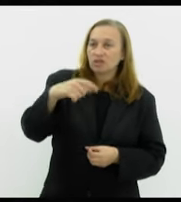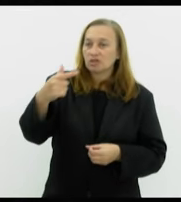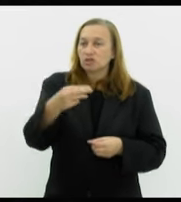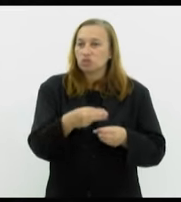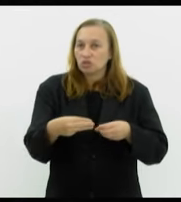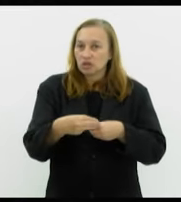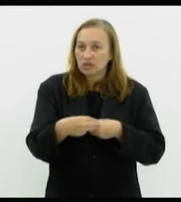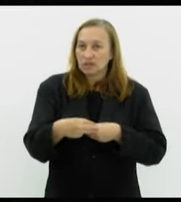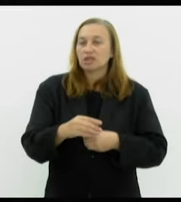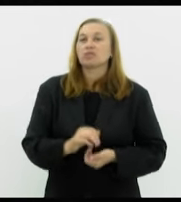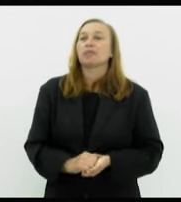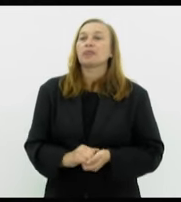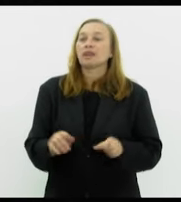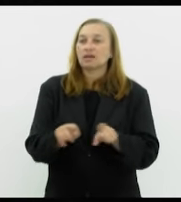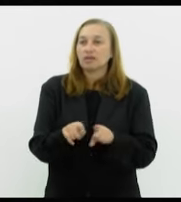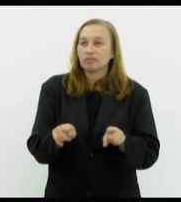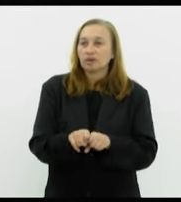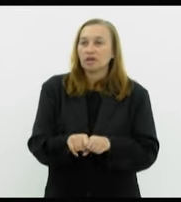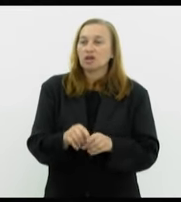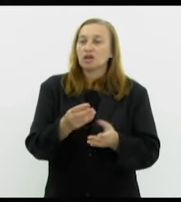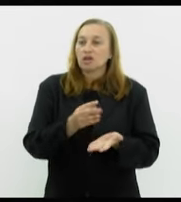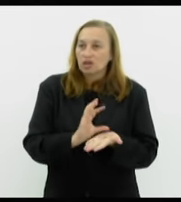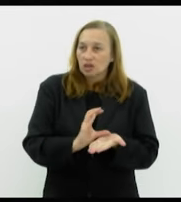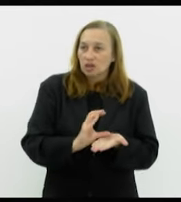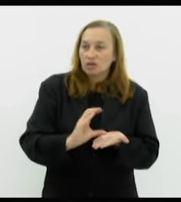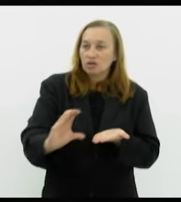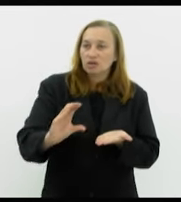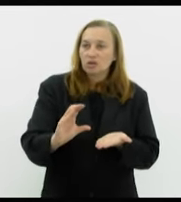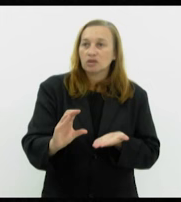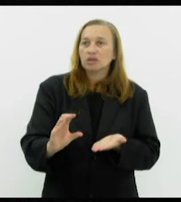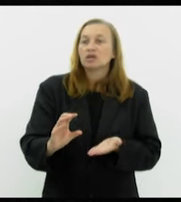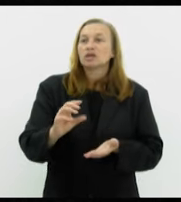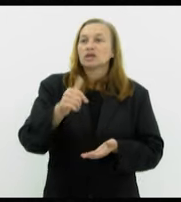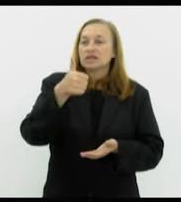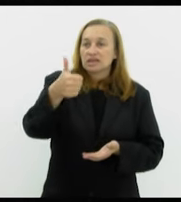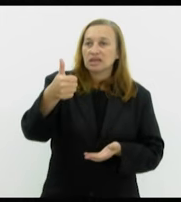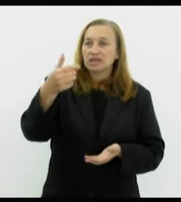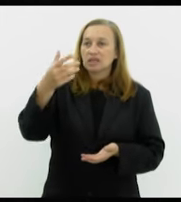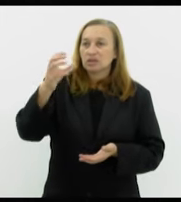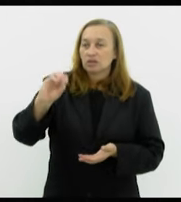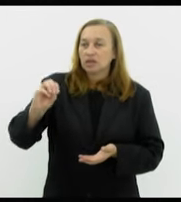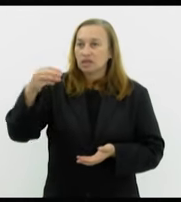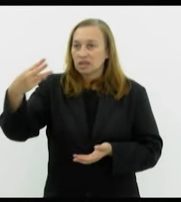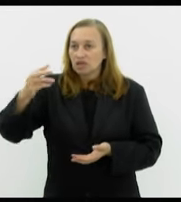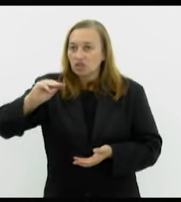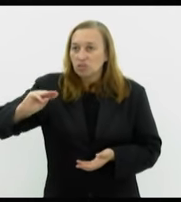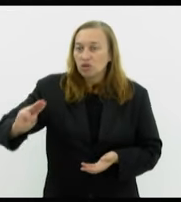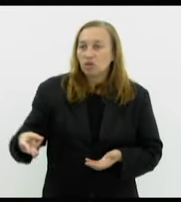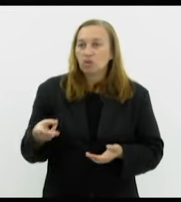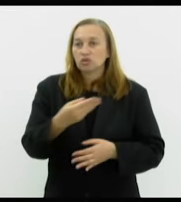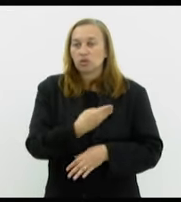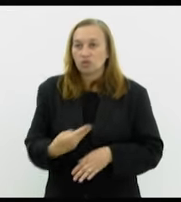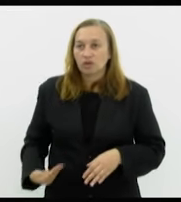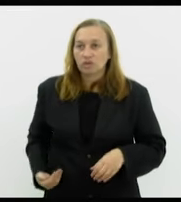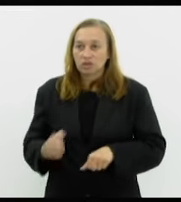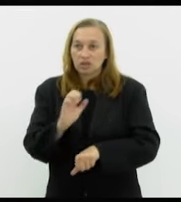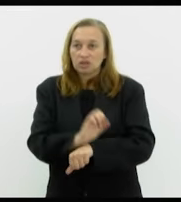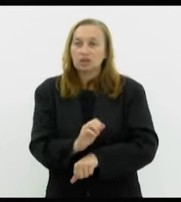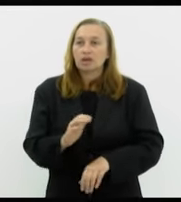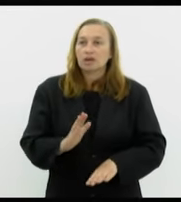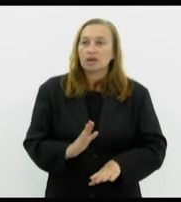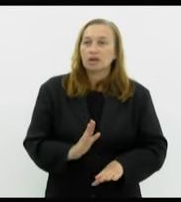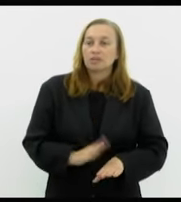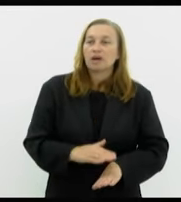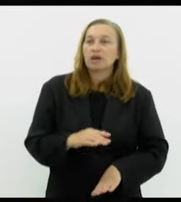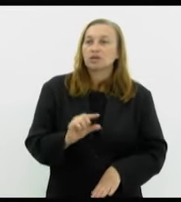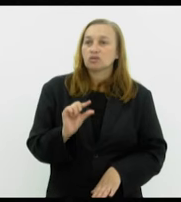92 municípios, e para o governo do Estado, 103 milhões para o governo do Estado e um pouco mais de 103